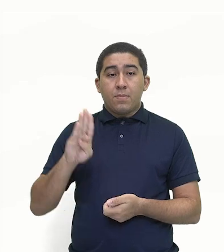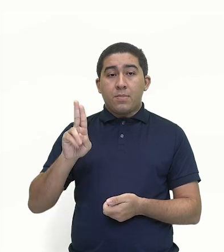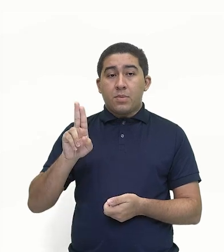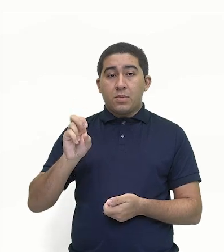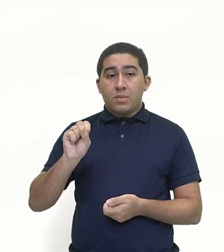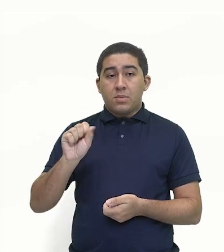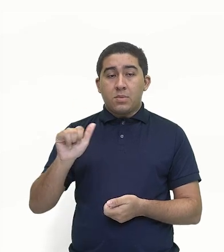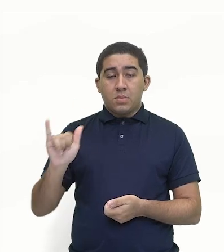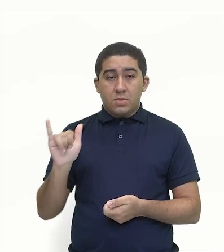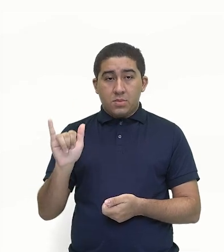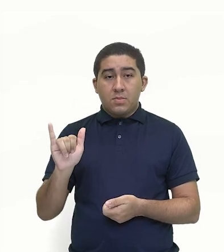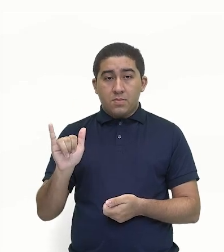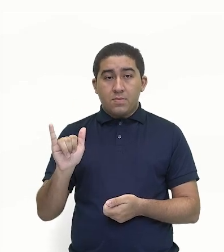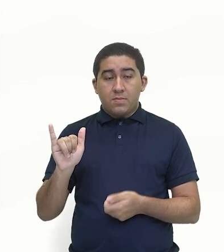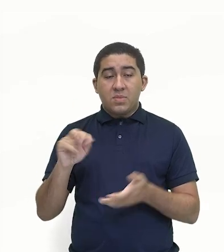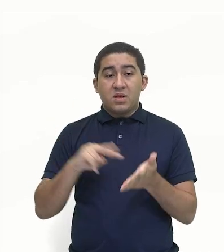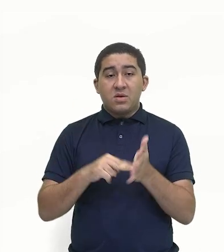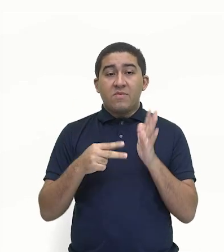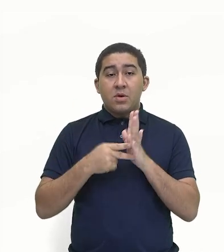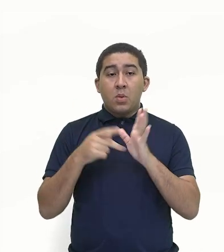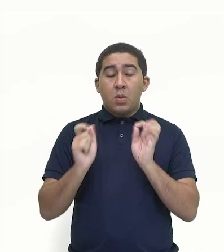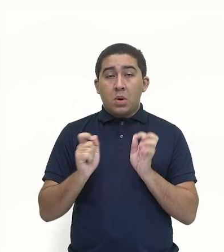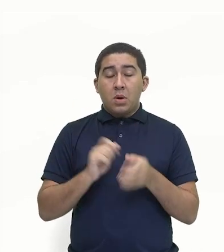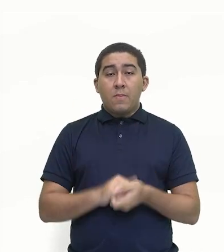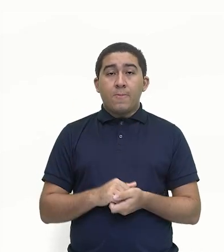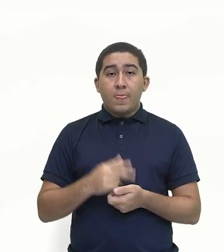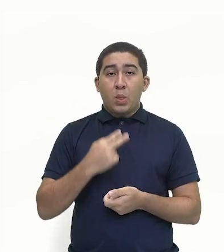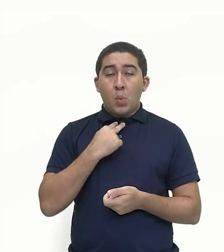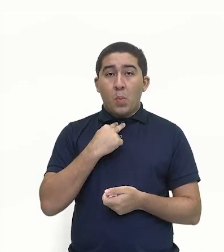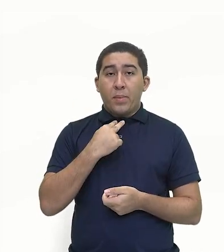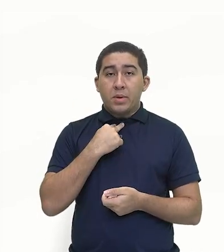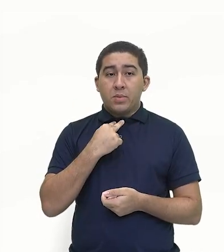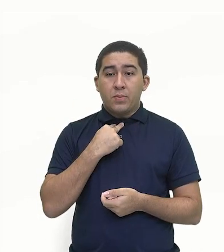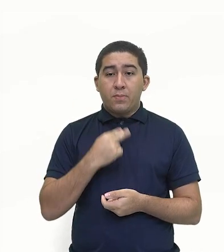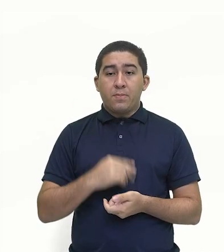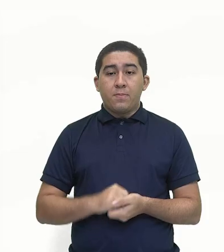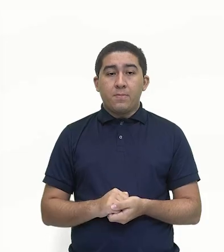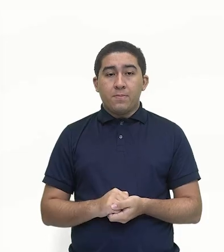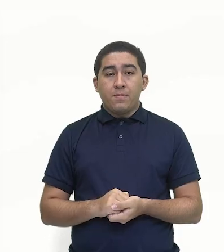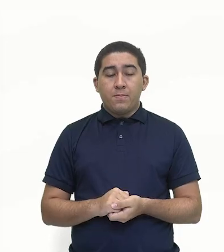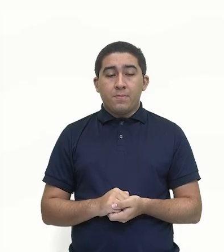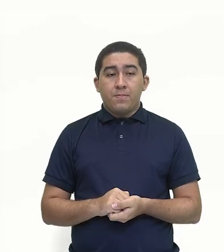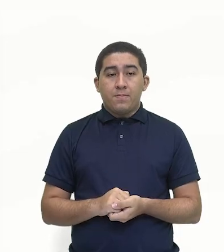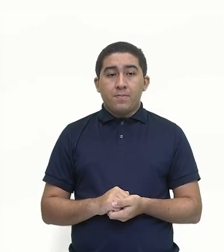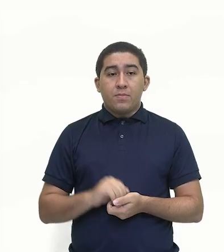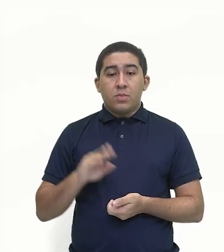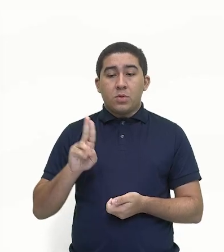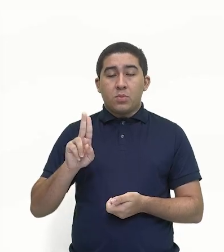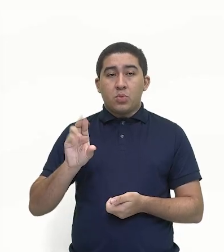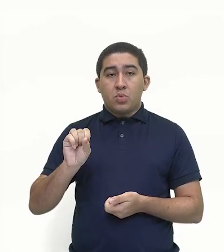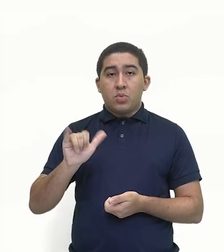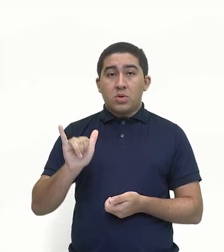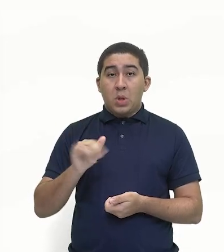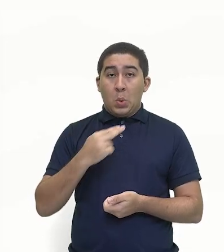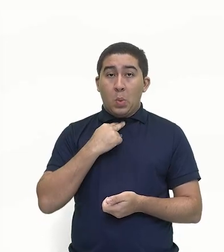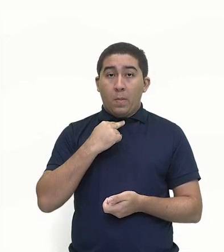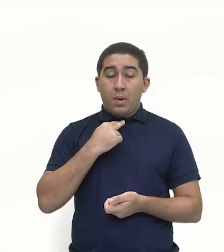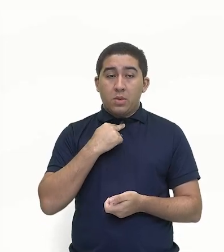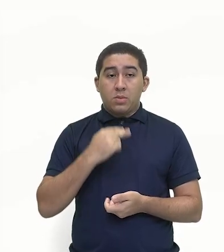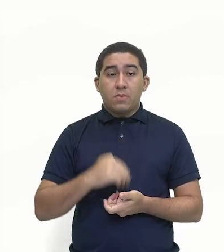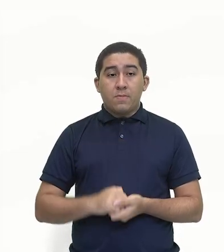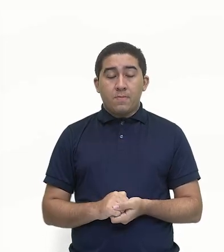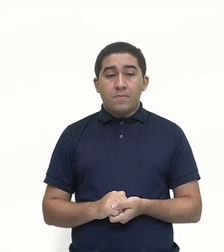busy. Busy significa ocupado, ok? Busy,